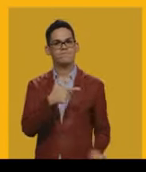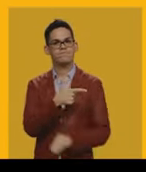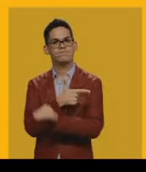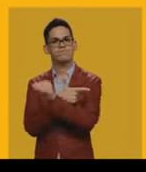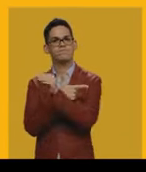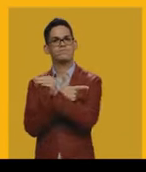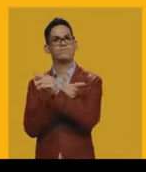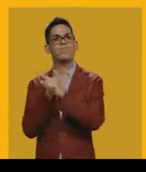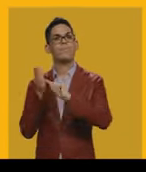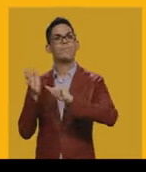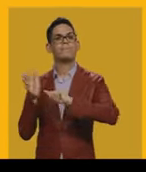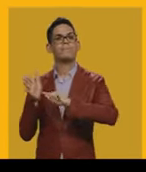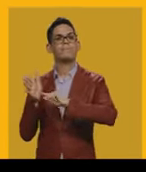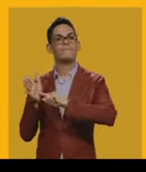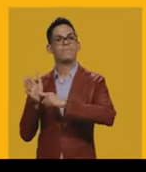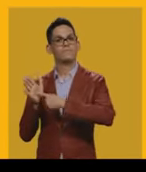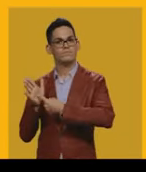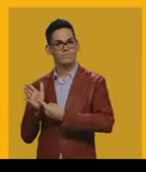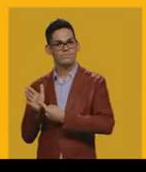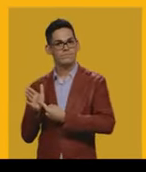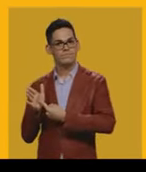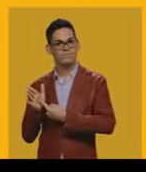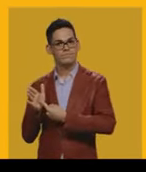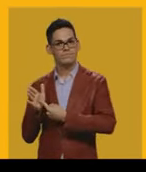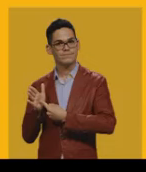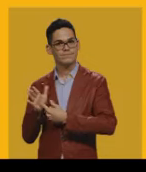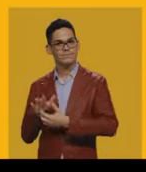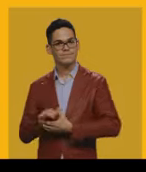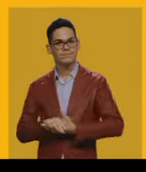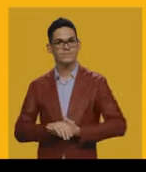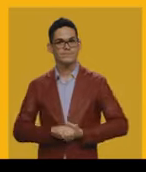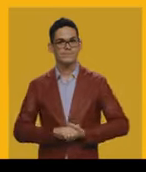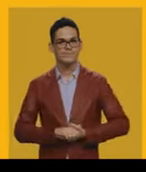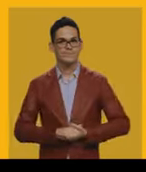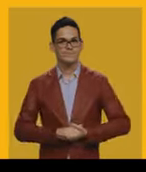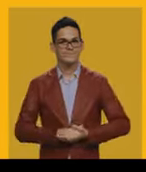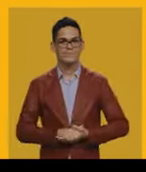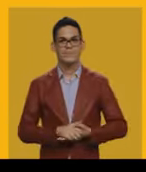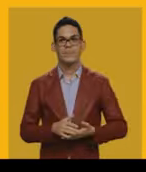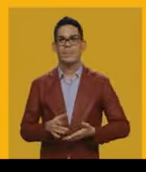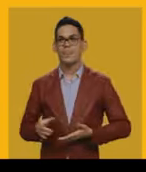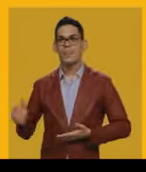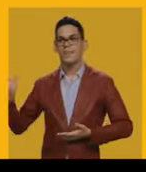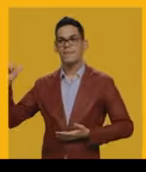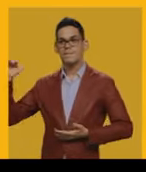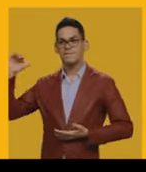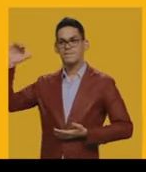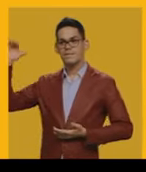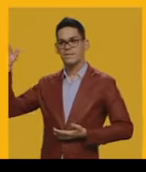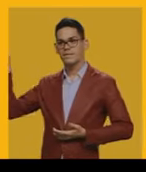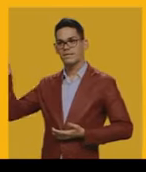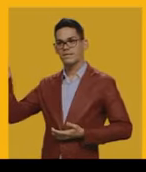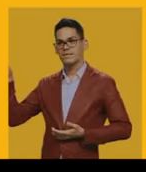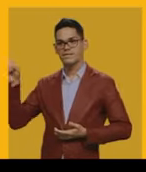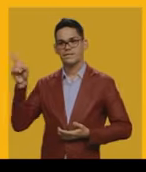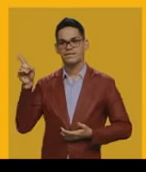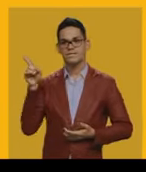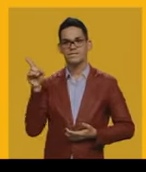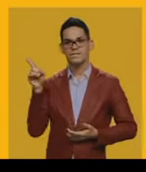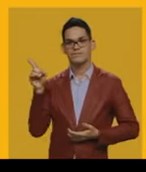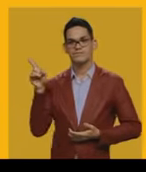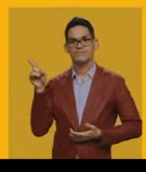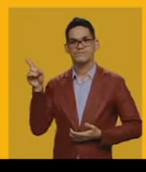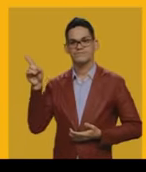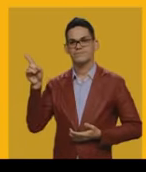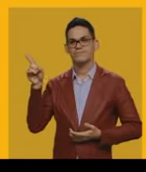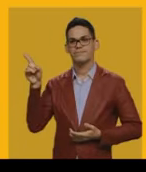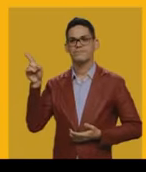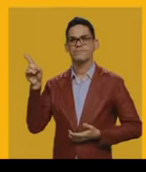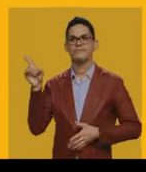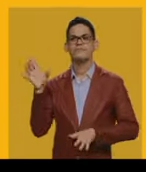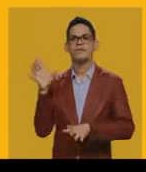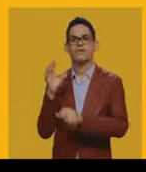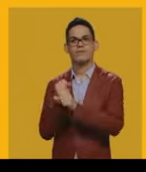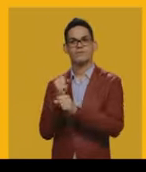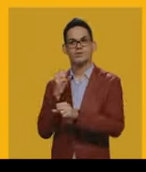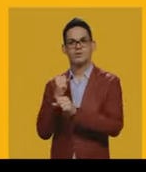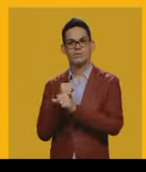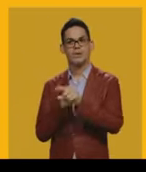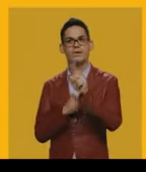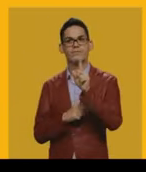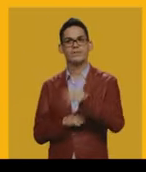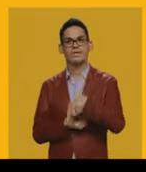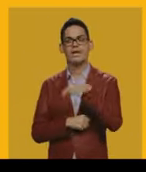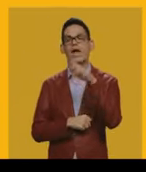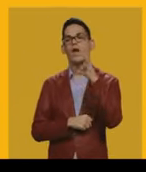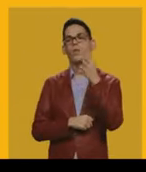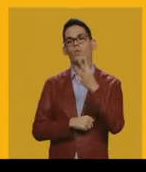segundo membro multiplicando. E aqui em cima eu vou somar os valores, só que lembrando que 4x